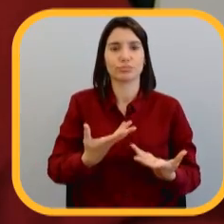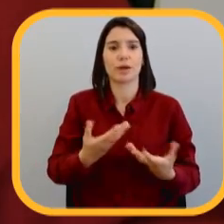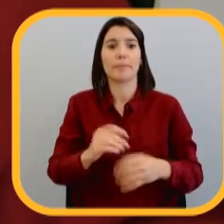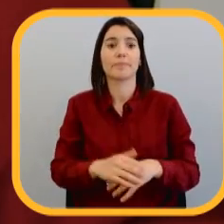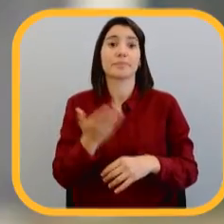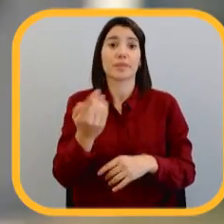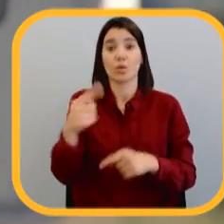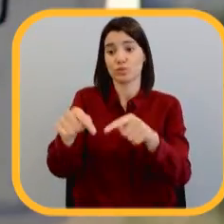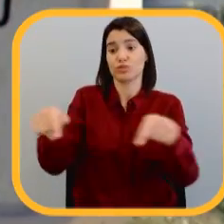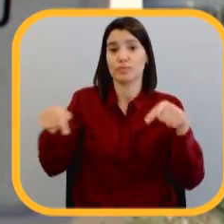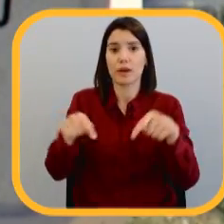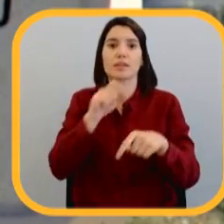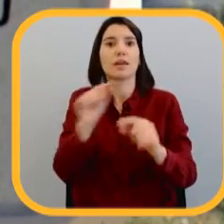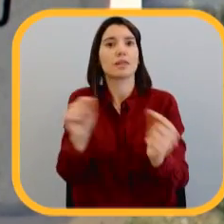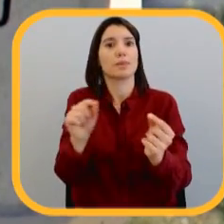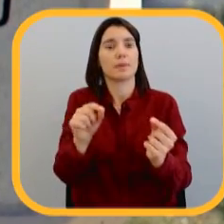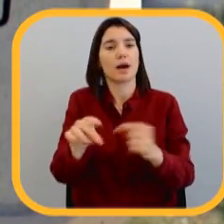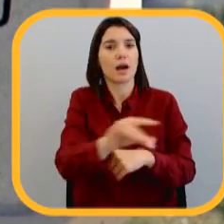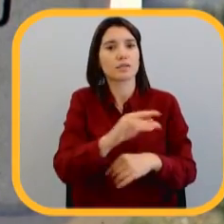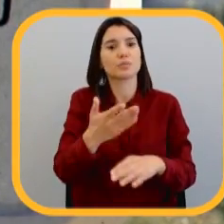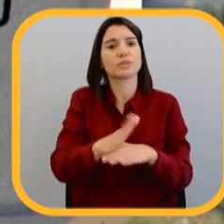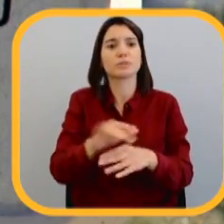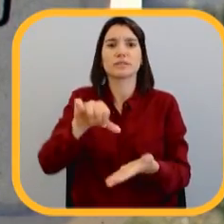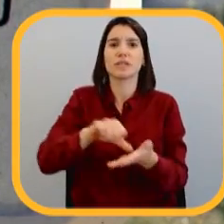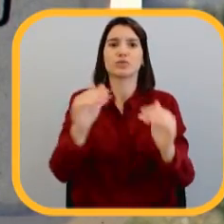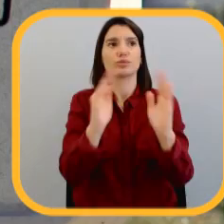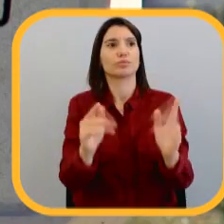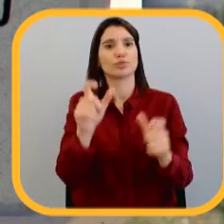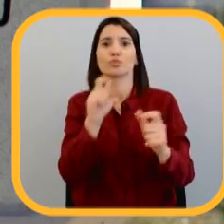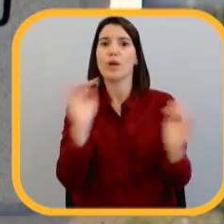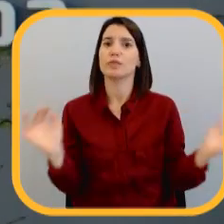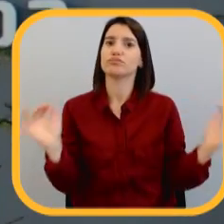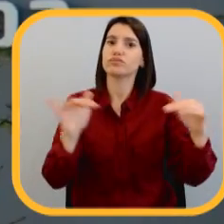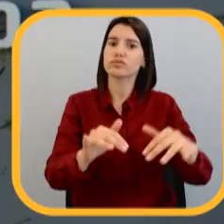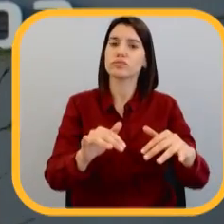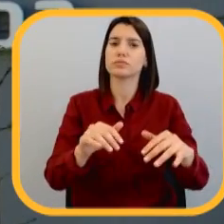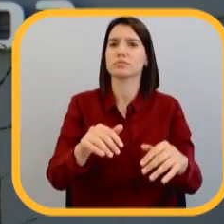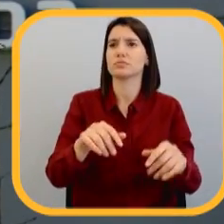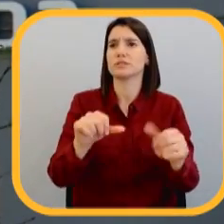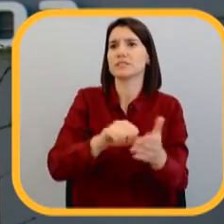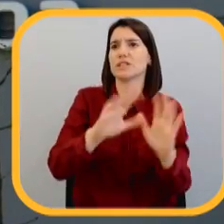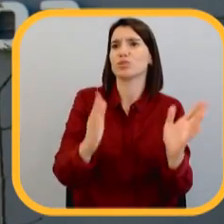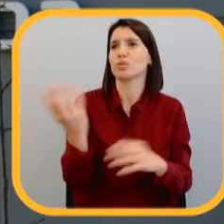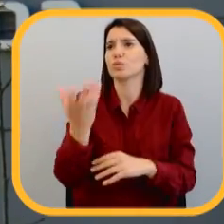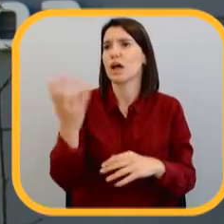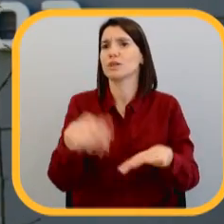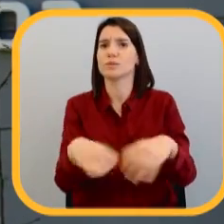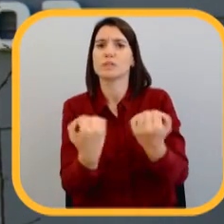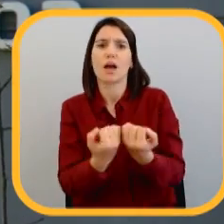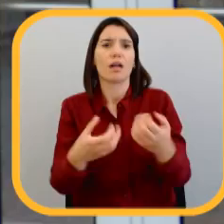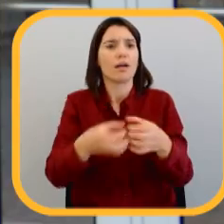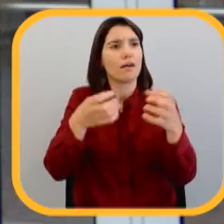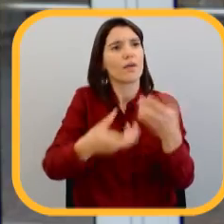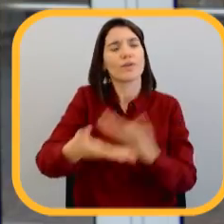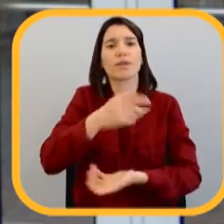existam lugares onde possa haver discussão. Por exemplo, ter centros onde as pessoas se podem reunir. Por exemplo, centros culturais, centros